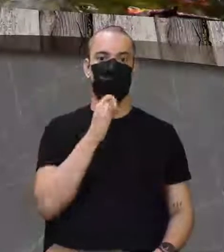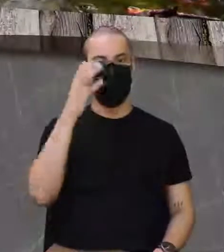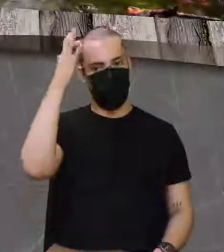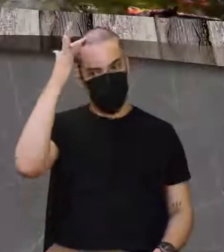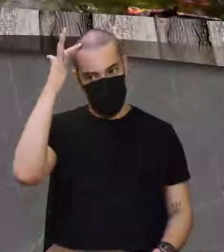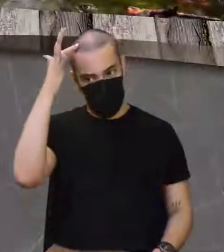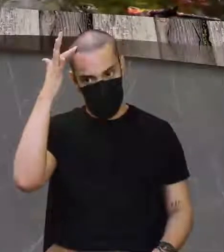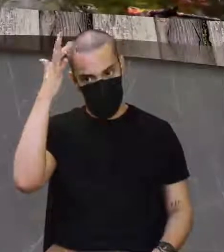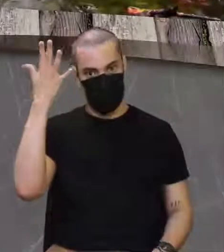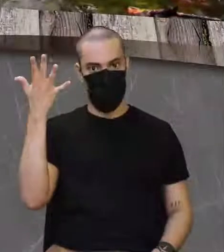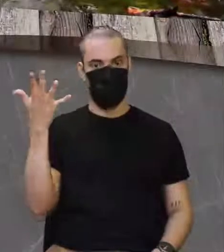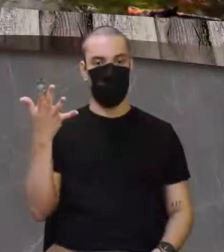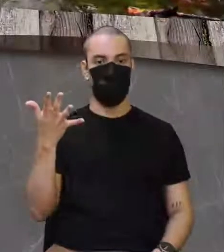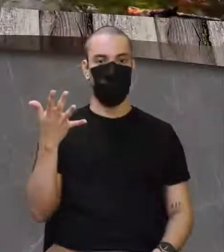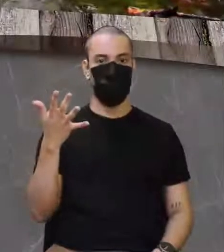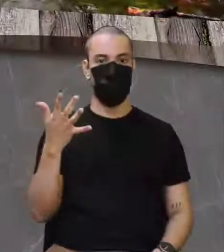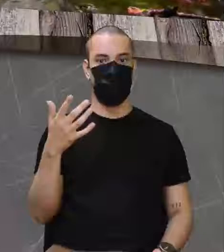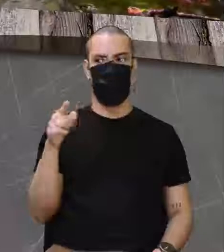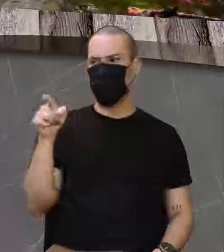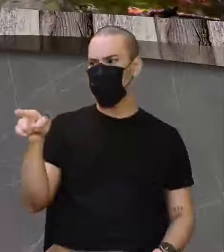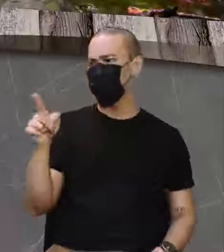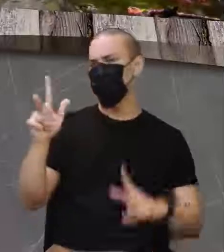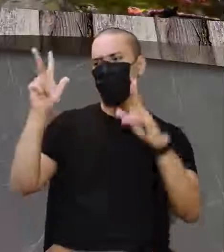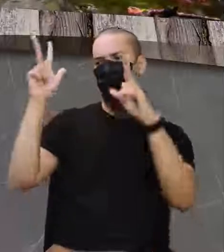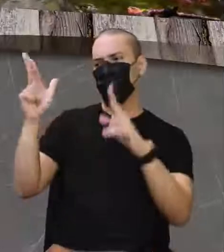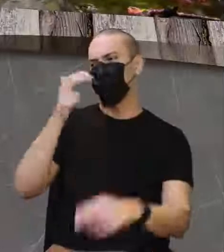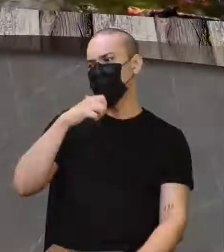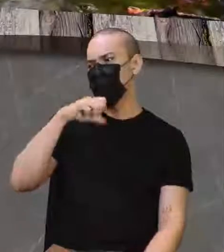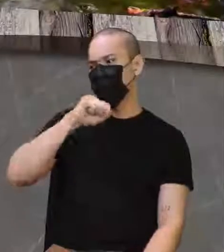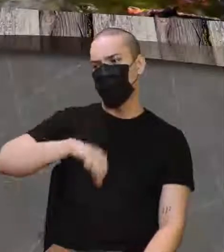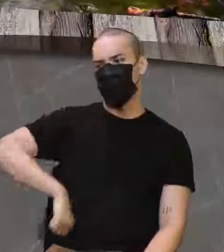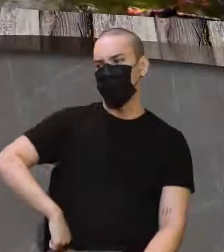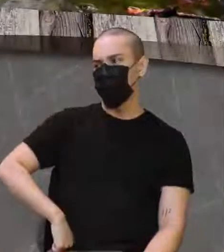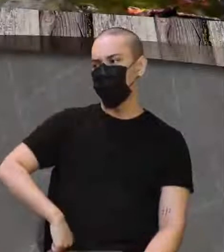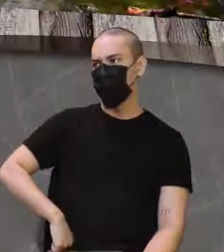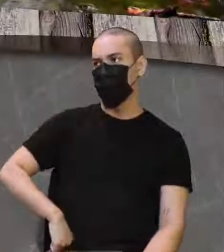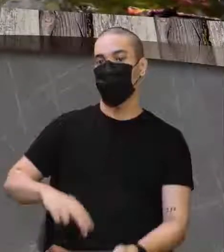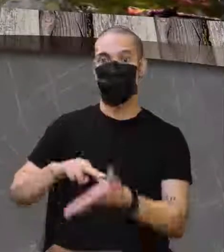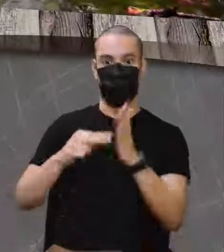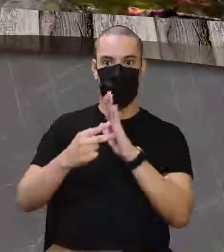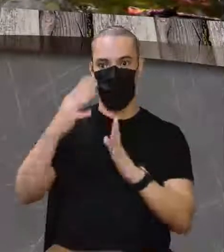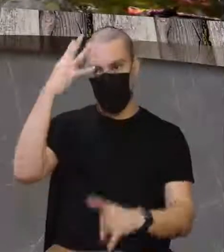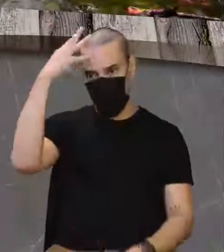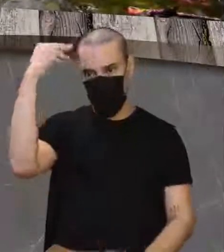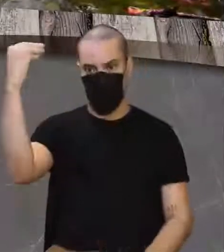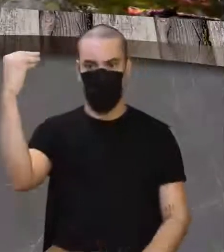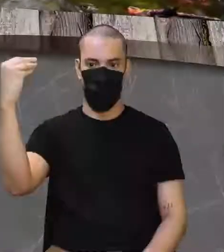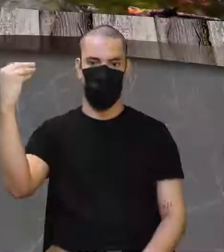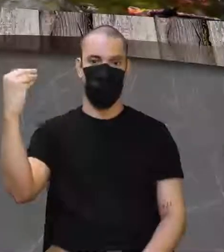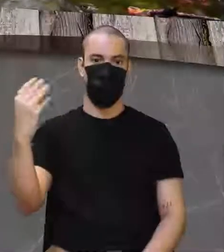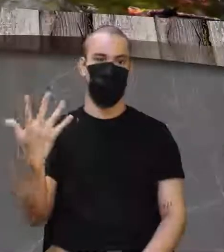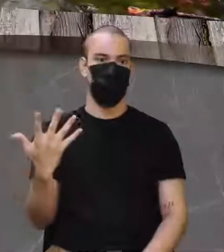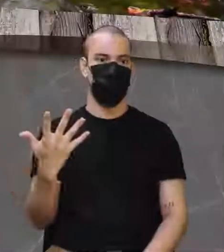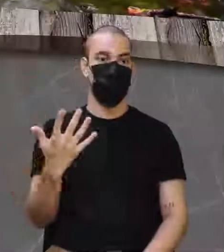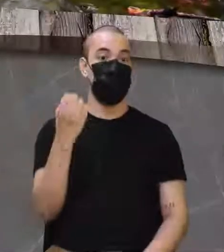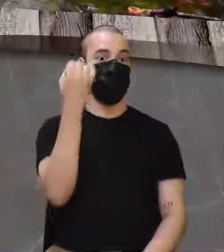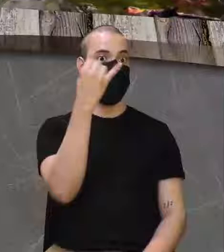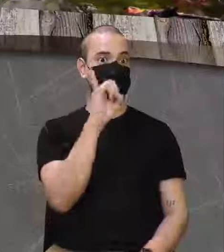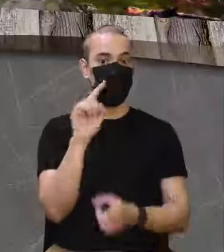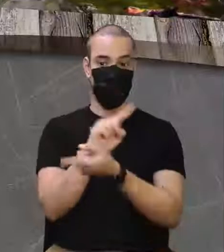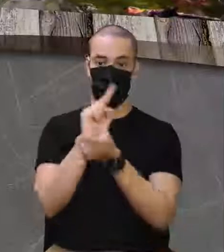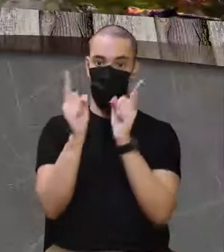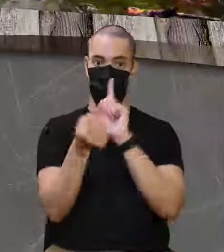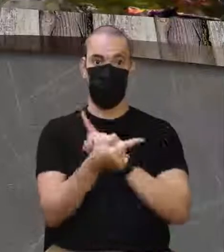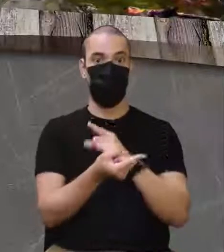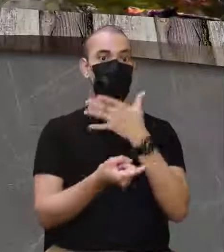sei lá, igual, puxou para a mãe, né? Se for o contrário, a característica que veio do